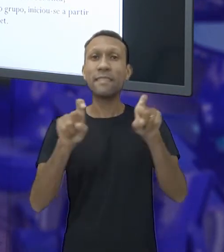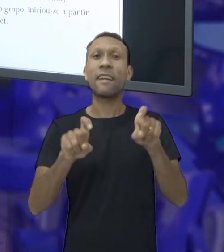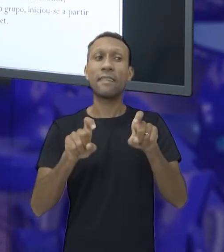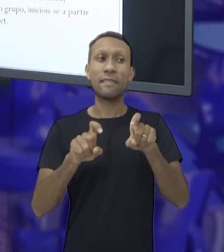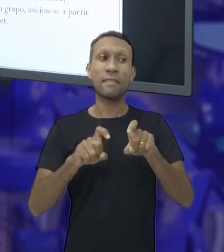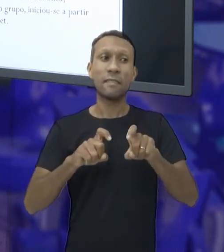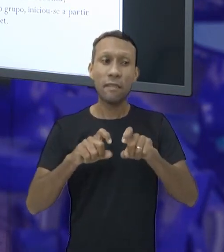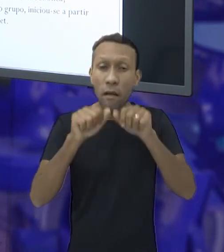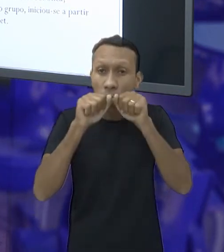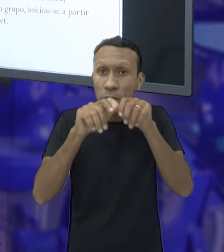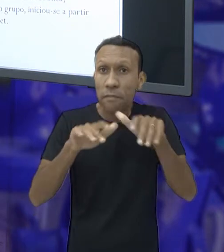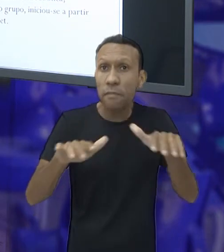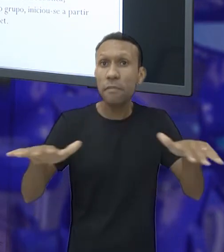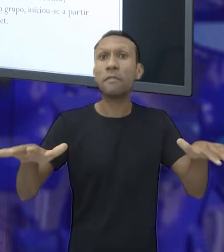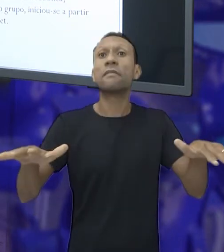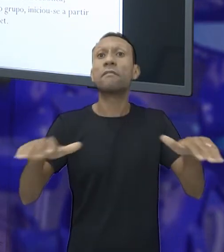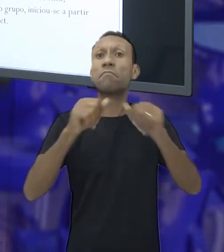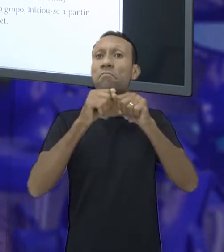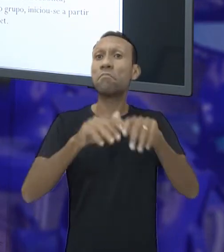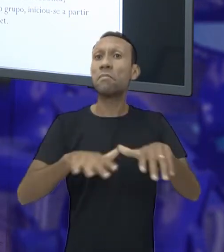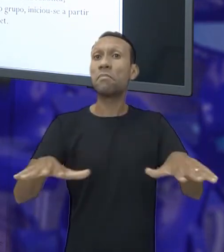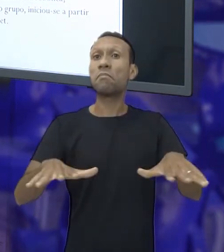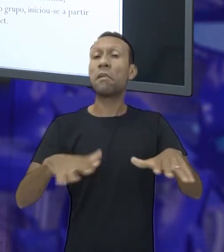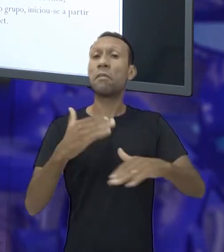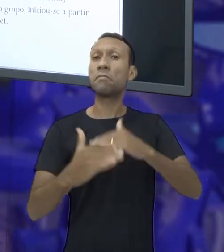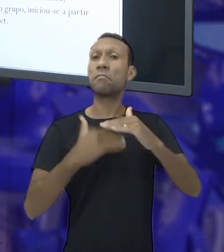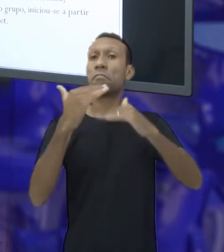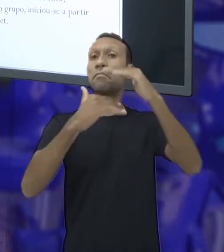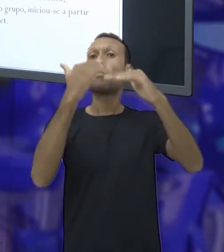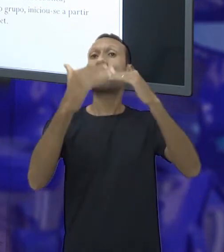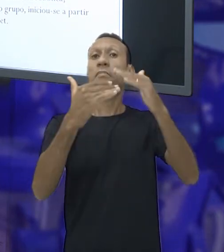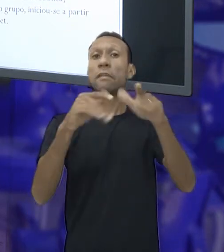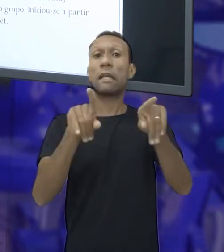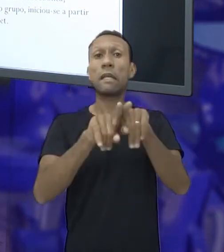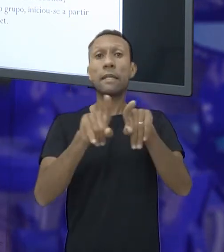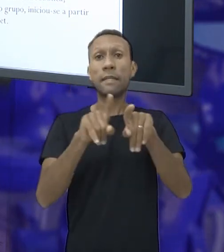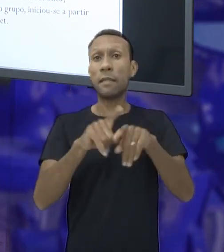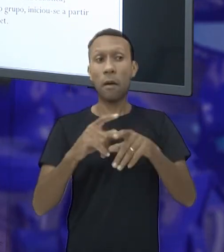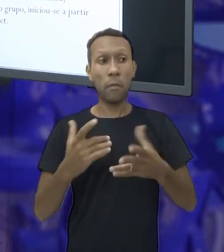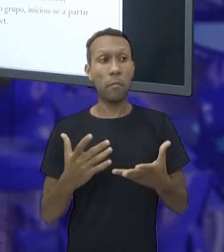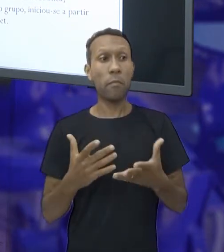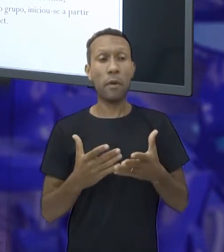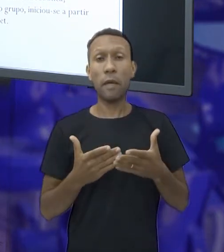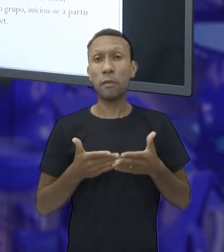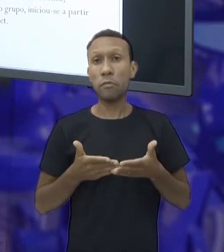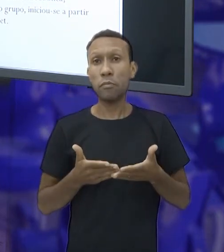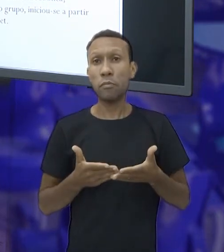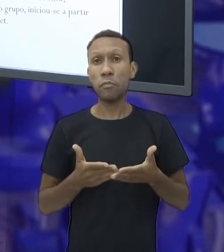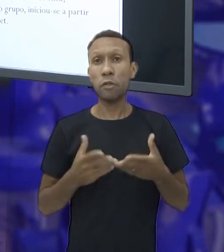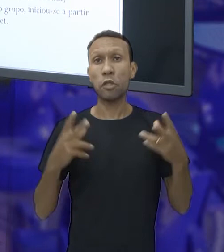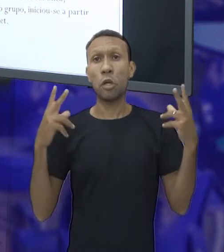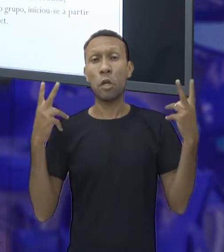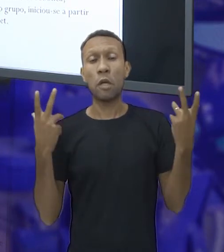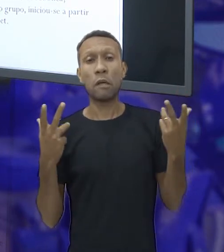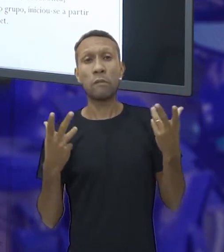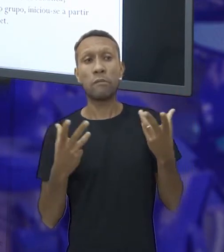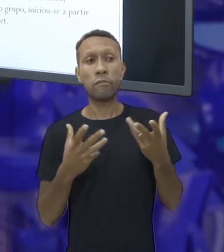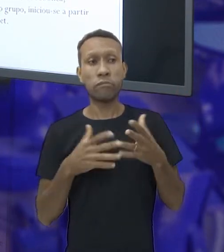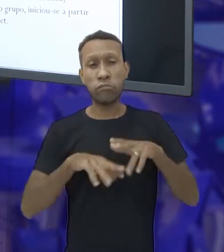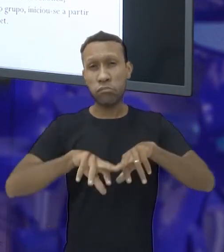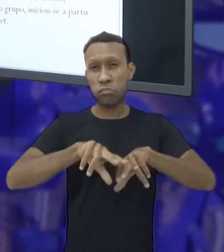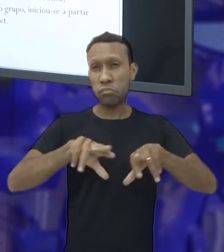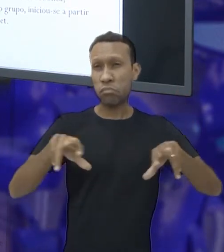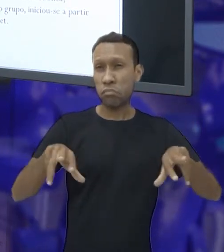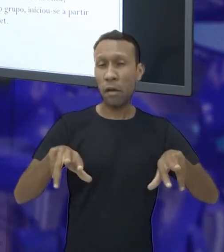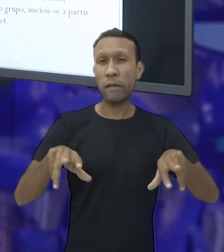avanço das telecomunicações. Houve também o avanço do quê? Dos transportes, certo? Então, três